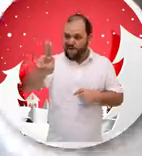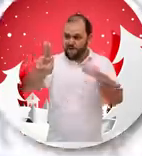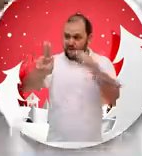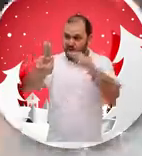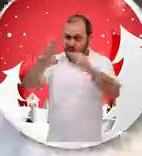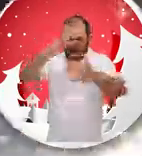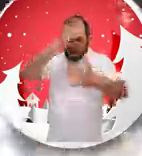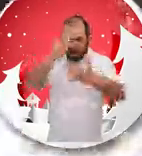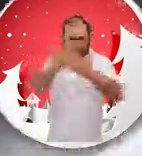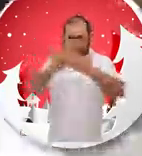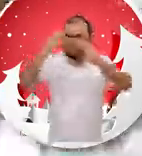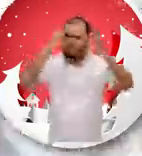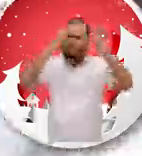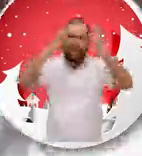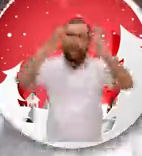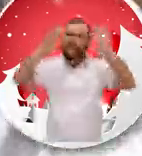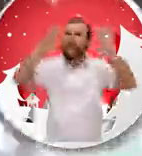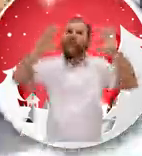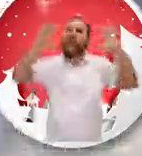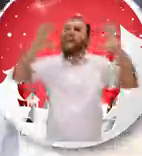universidade que acredita em